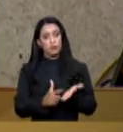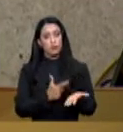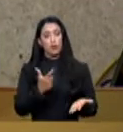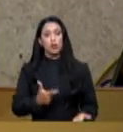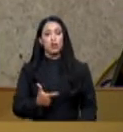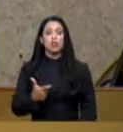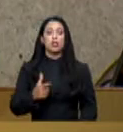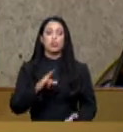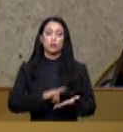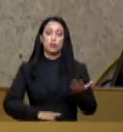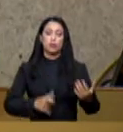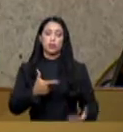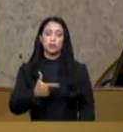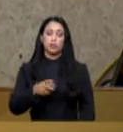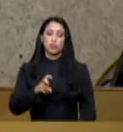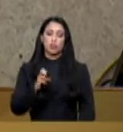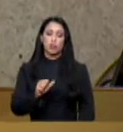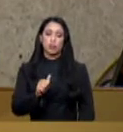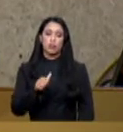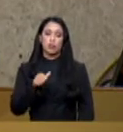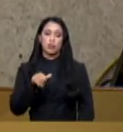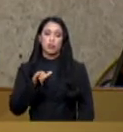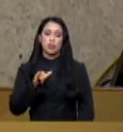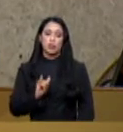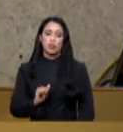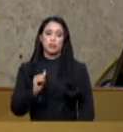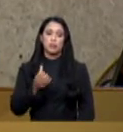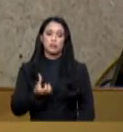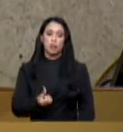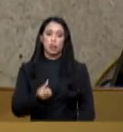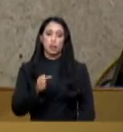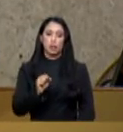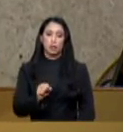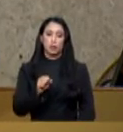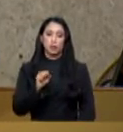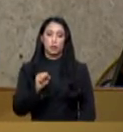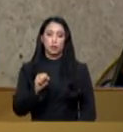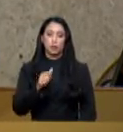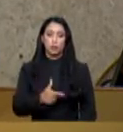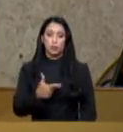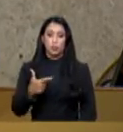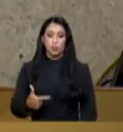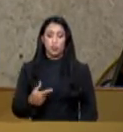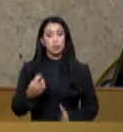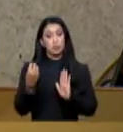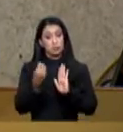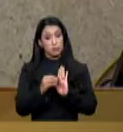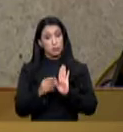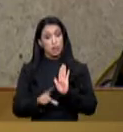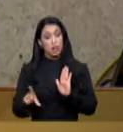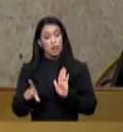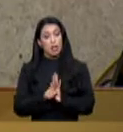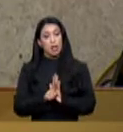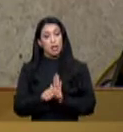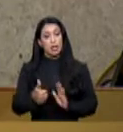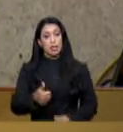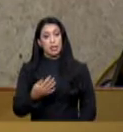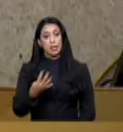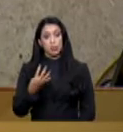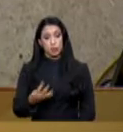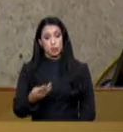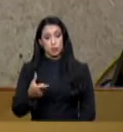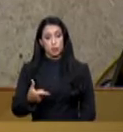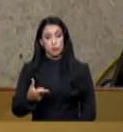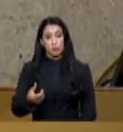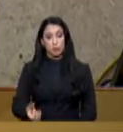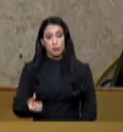do documento 25 na DI 6882. Diante desse diagnóstico, a Lei